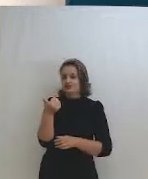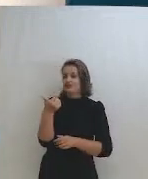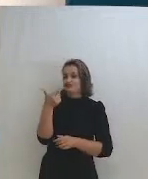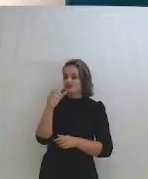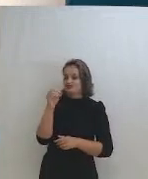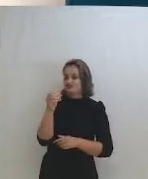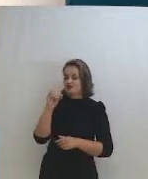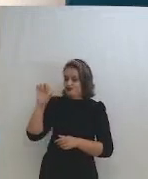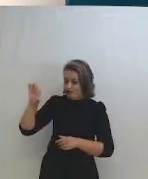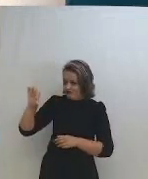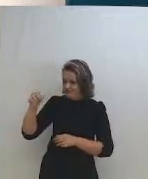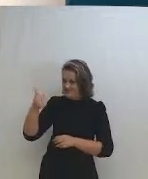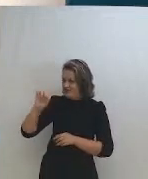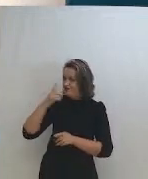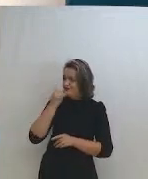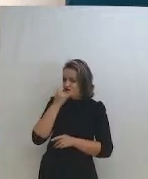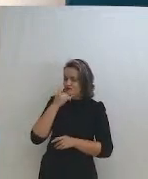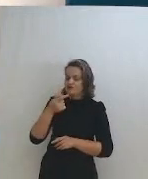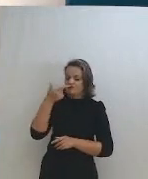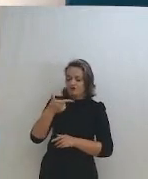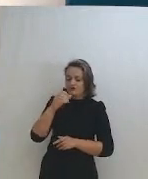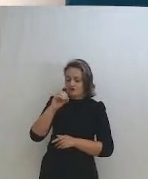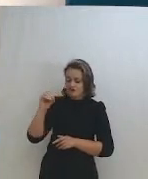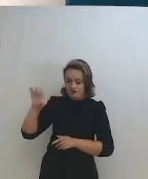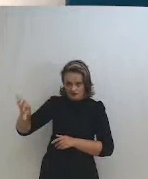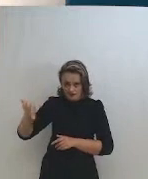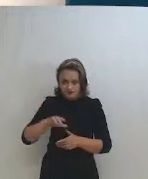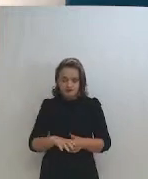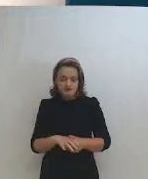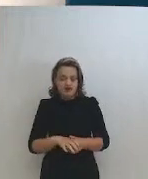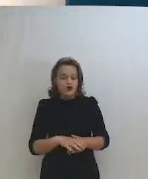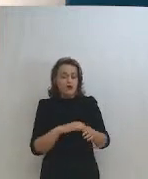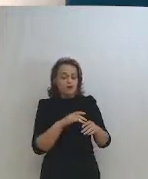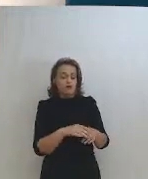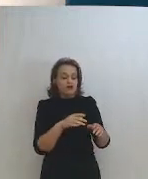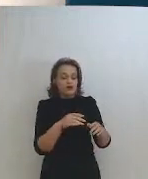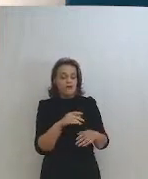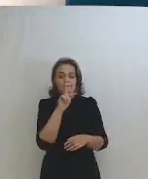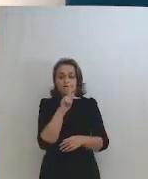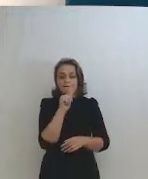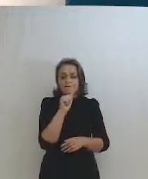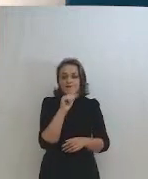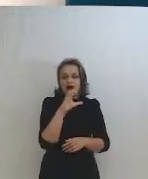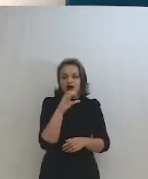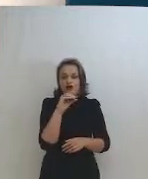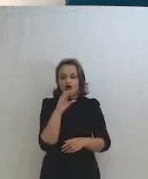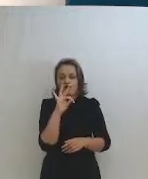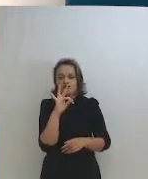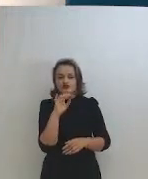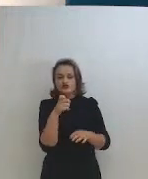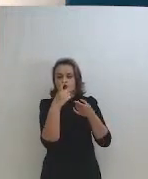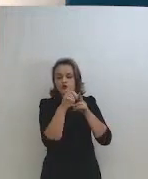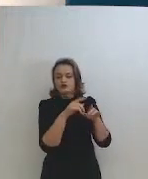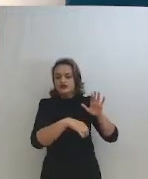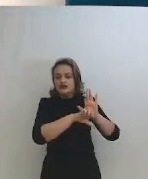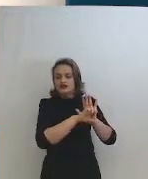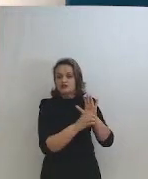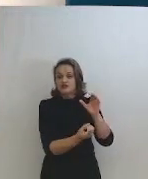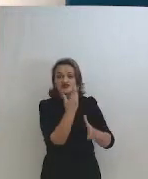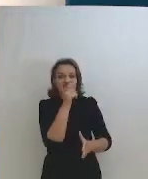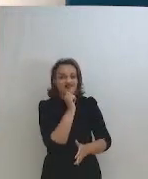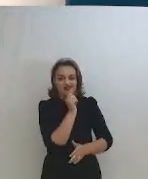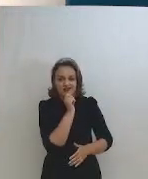de pronúncia, que, diga-se, esta também não revisou o decreto prisional. Assim, eminentes